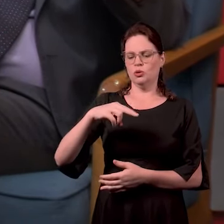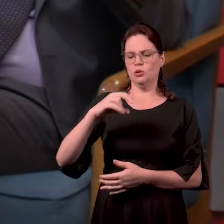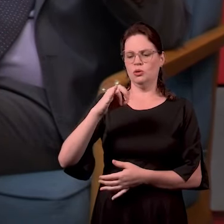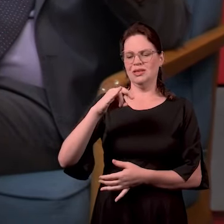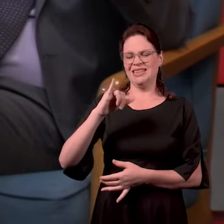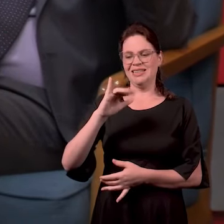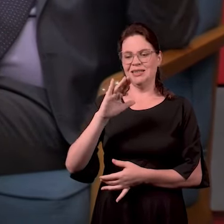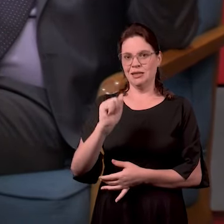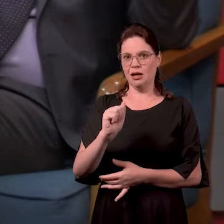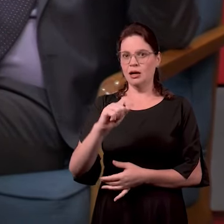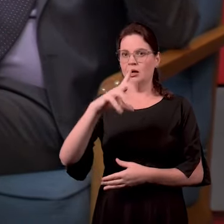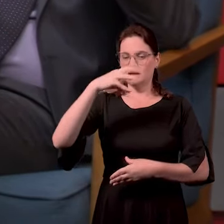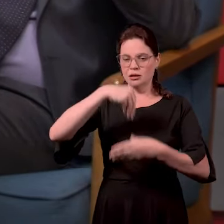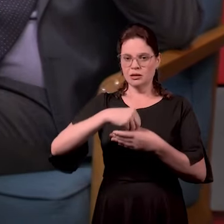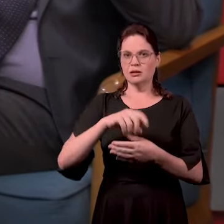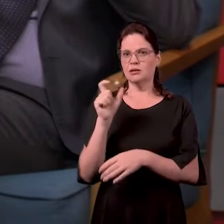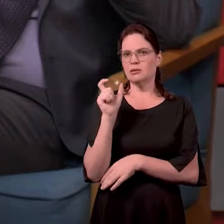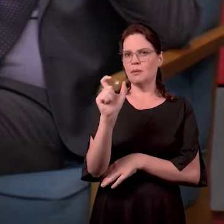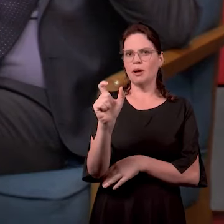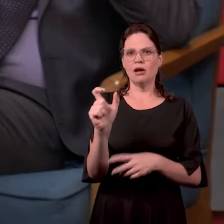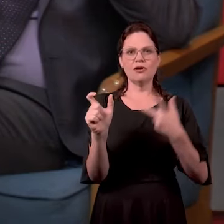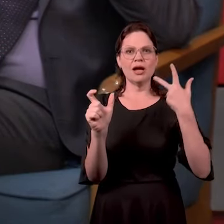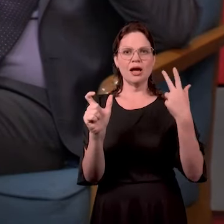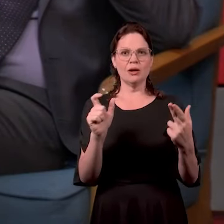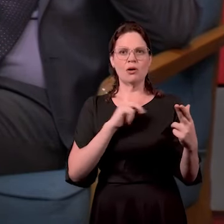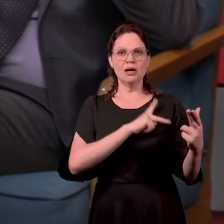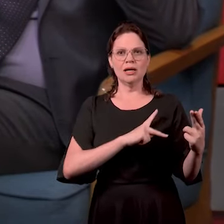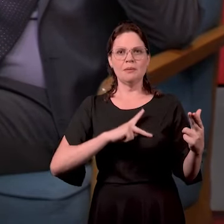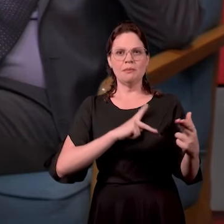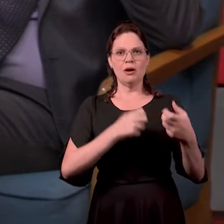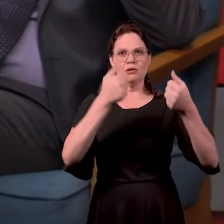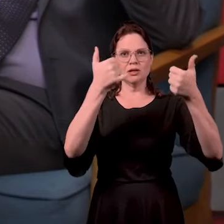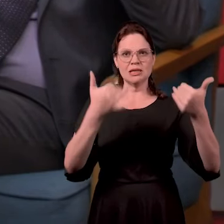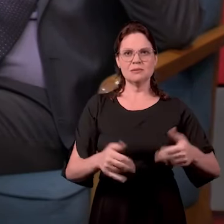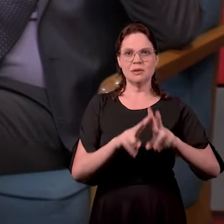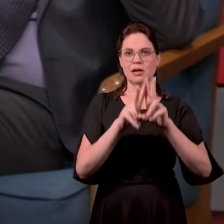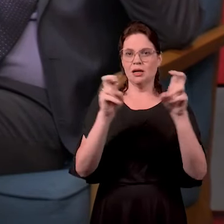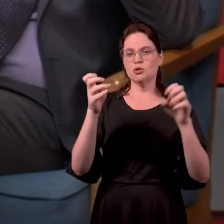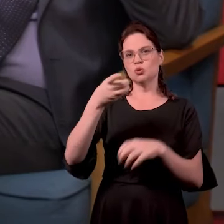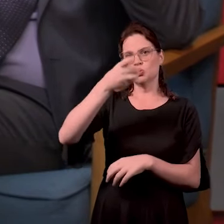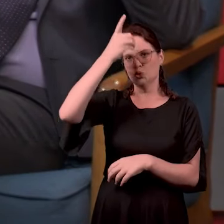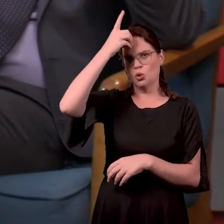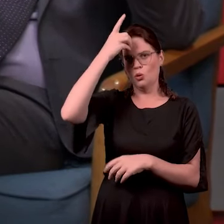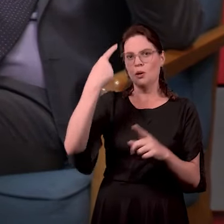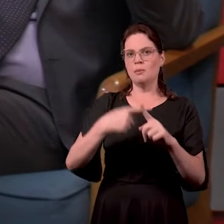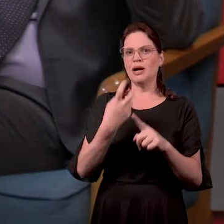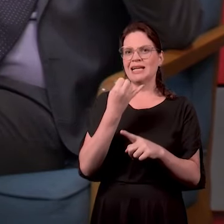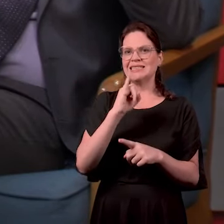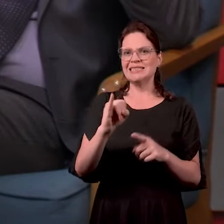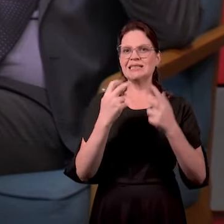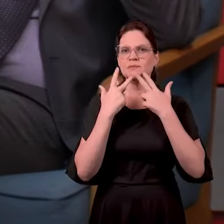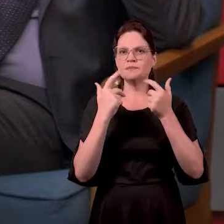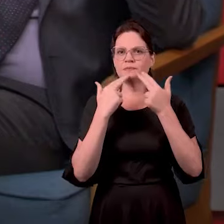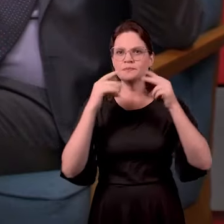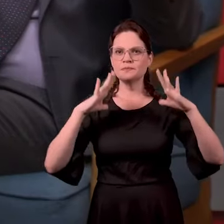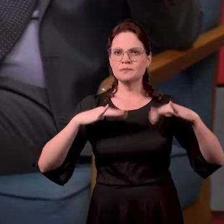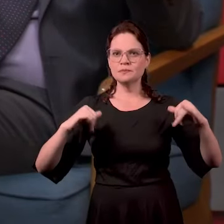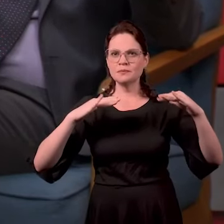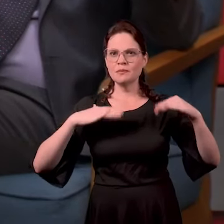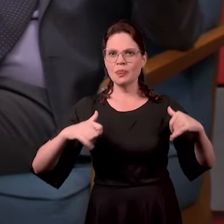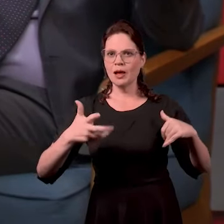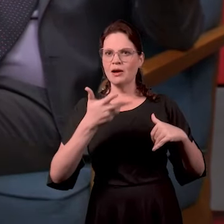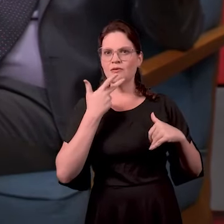mesma palavra que aparece lá quando Paulo fala de dons espirituais. Quem fala em línguas não fala